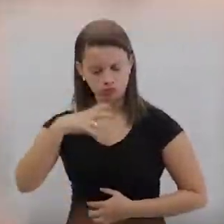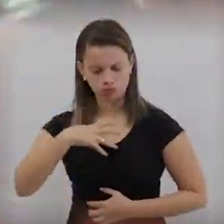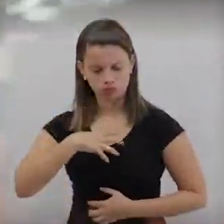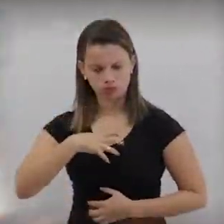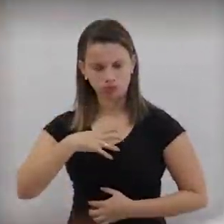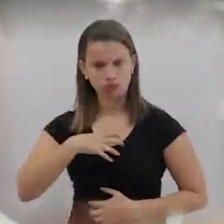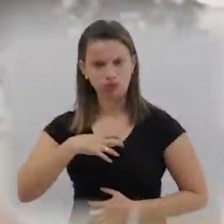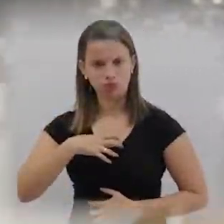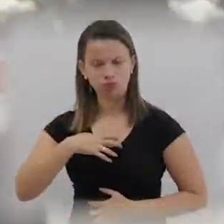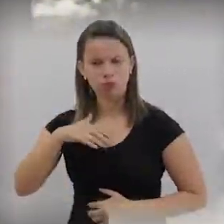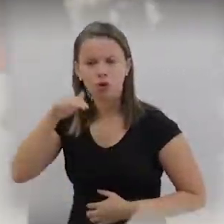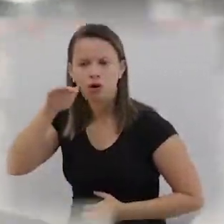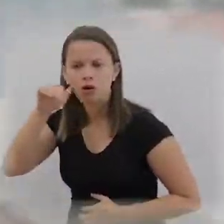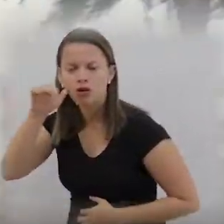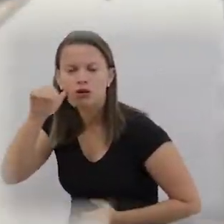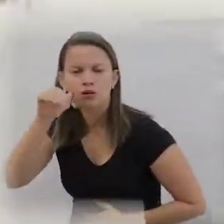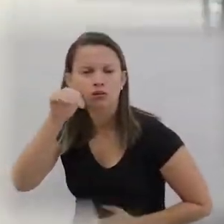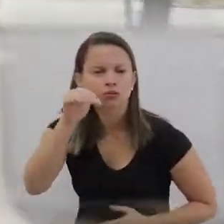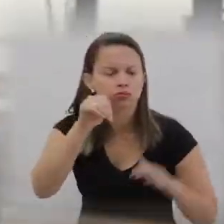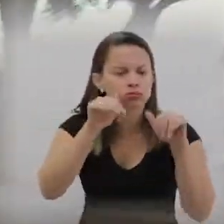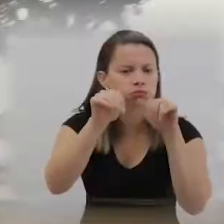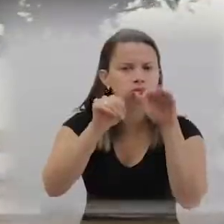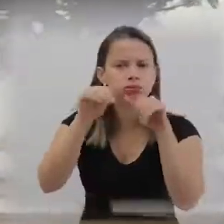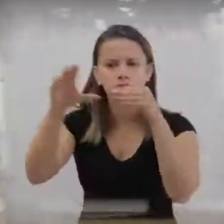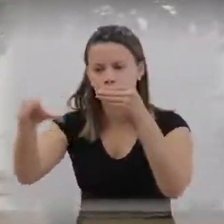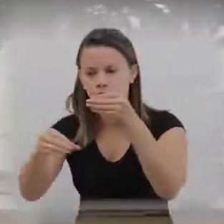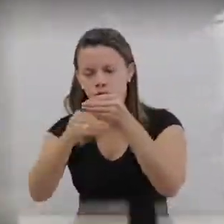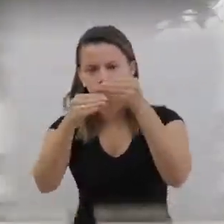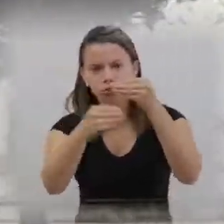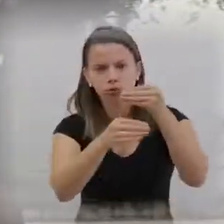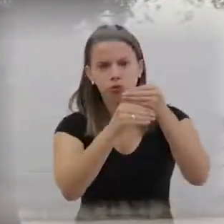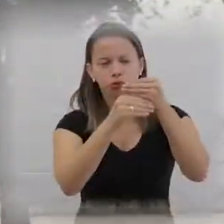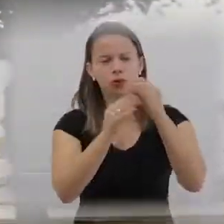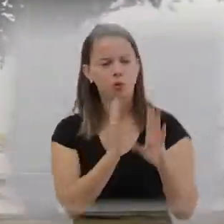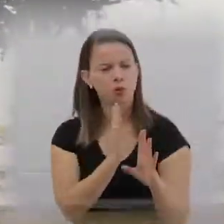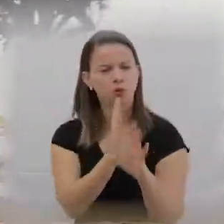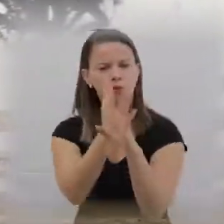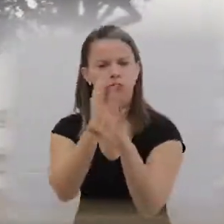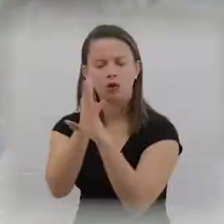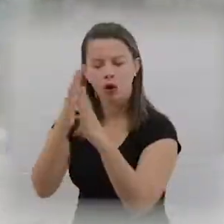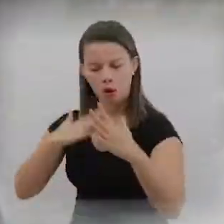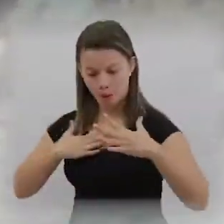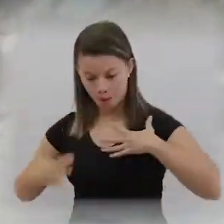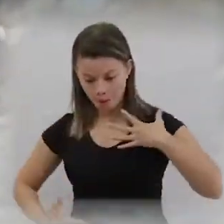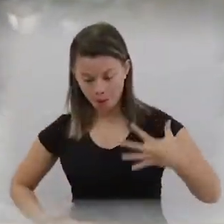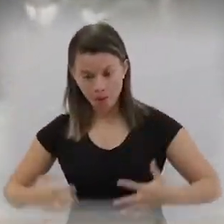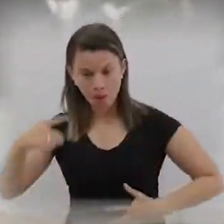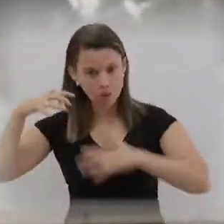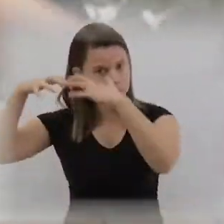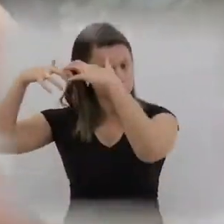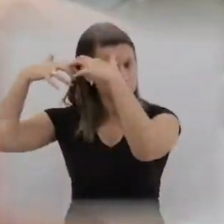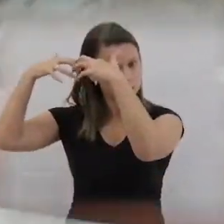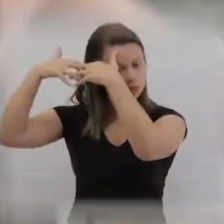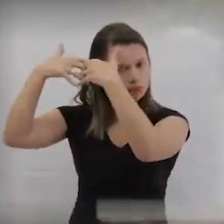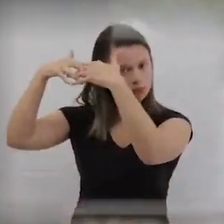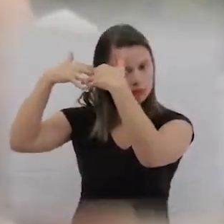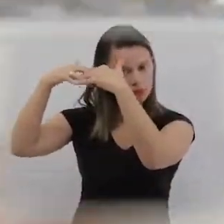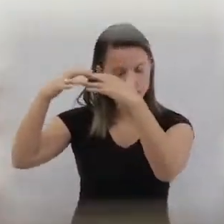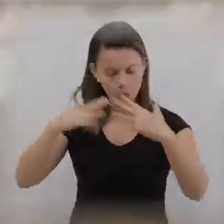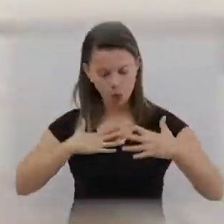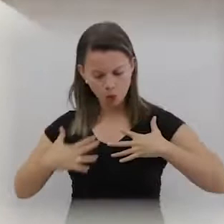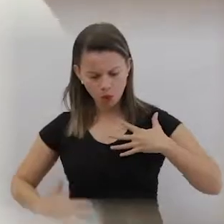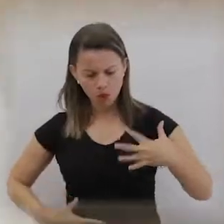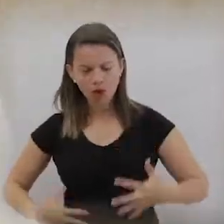busca de integrar, de descobrir um corpo pensante, um corpo que sente, um